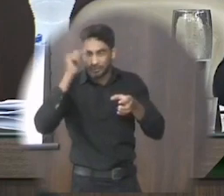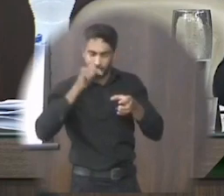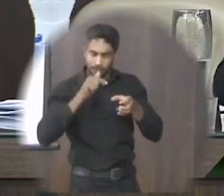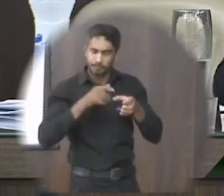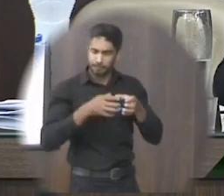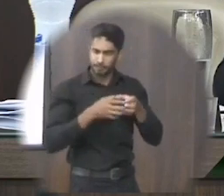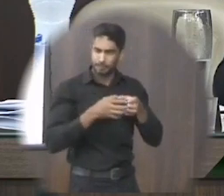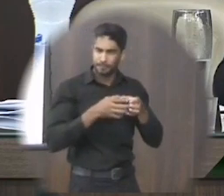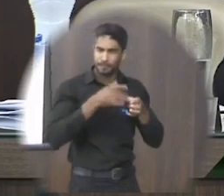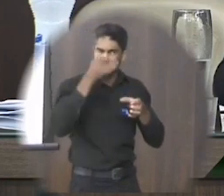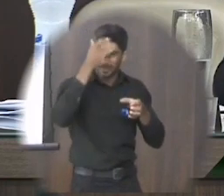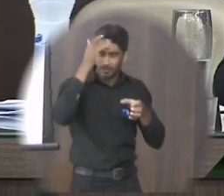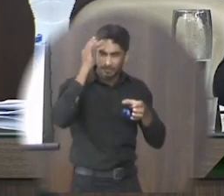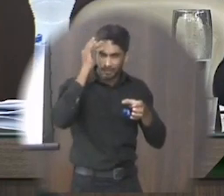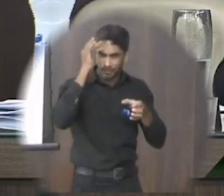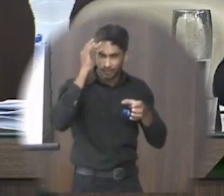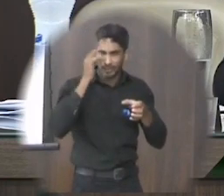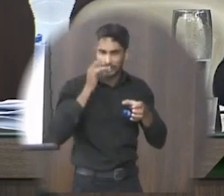ali, ela foi